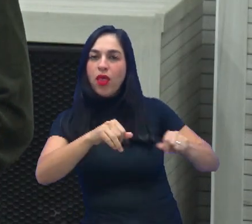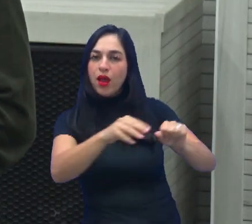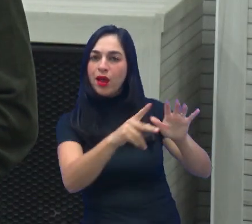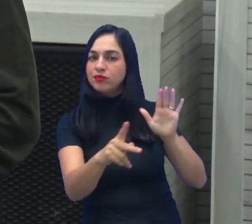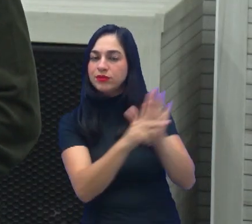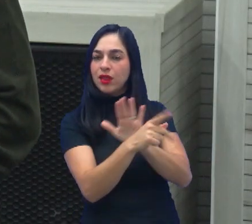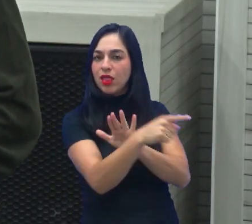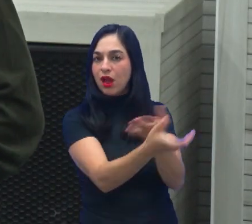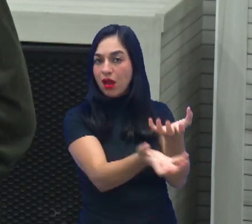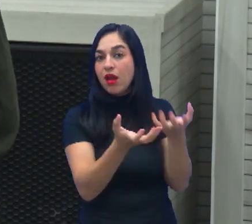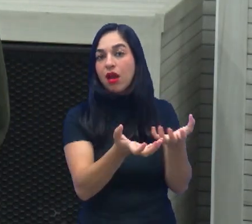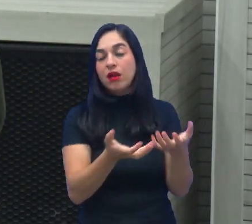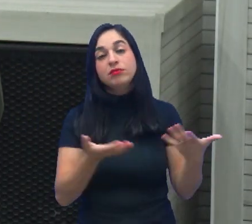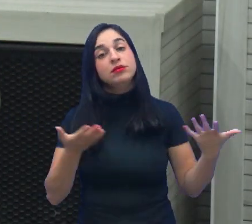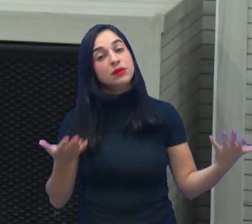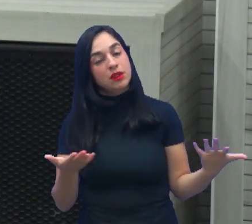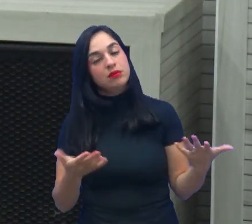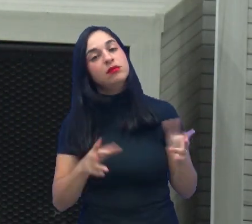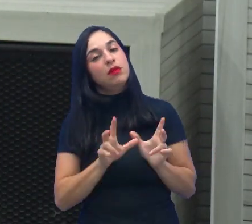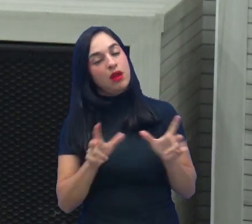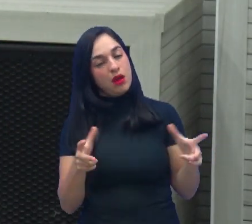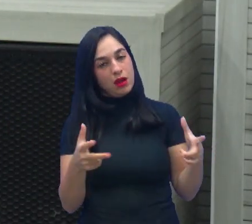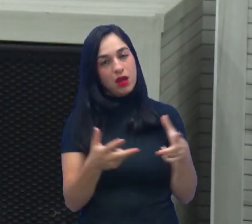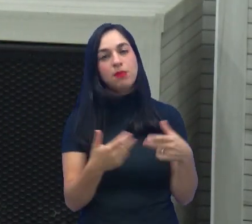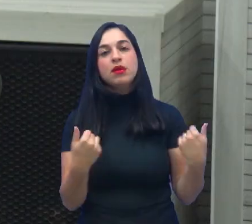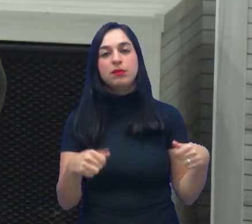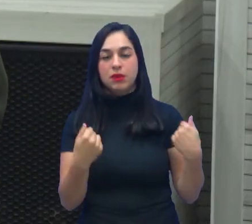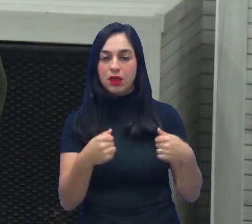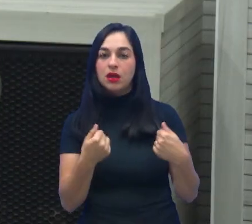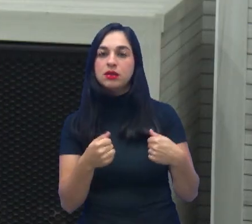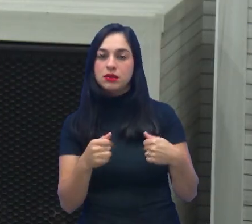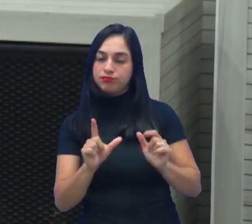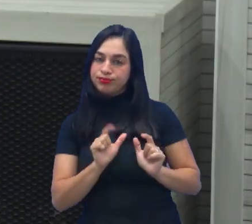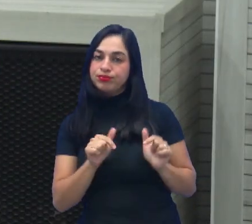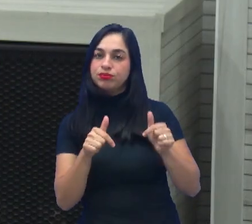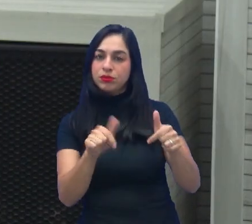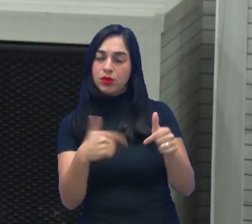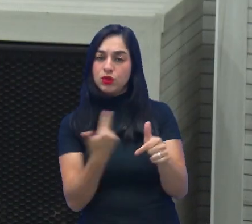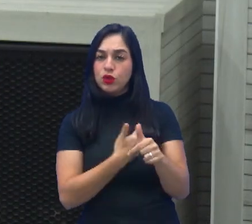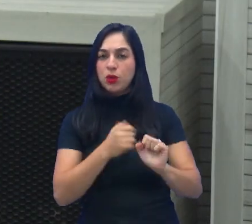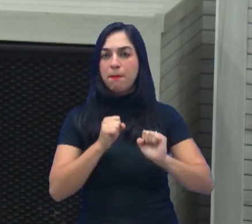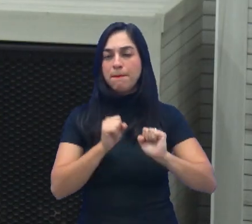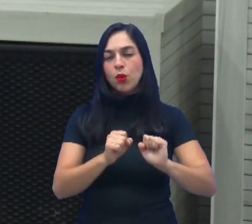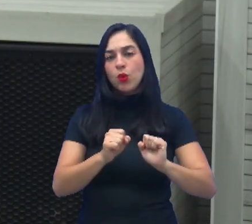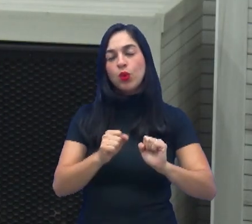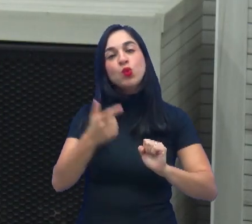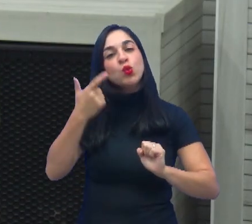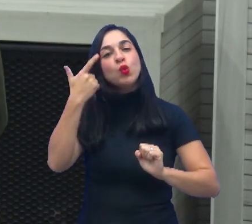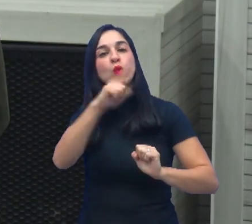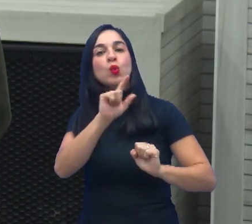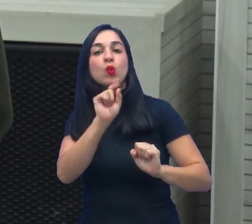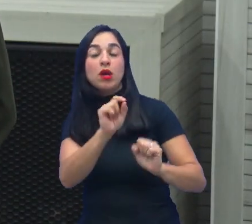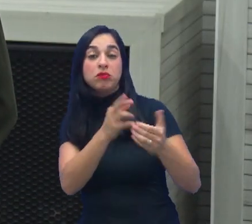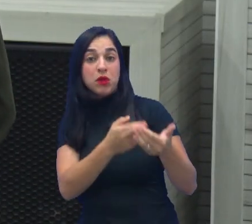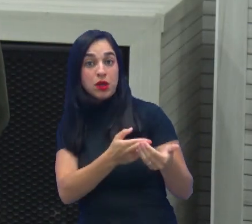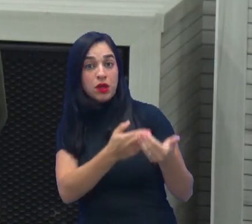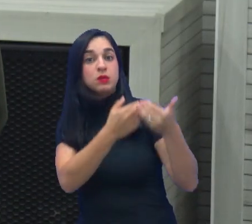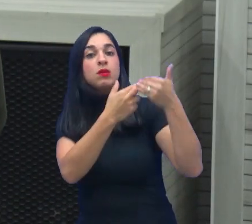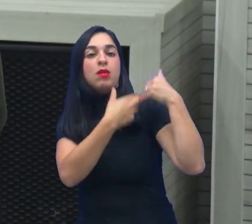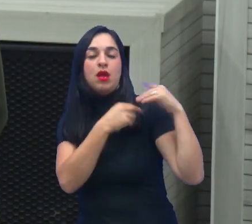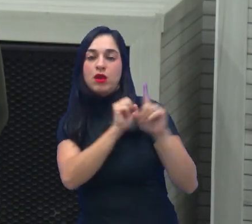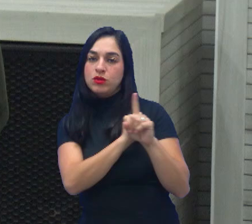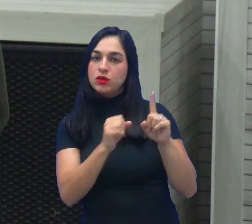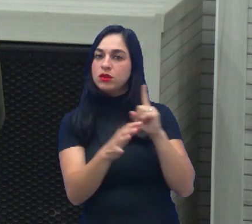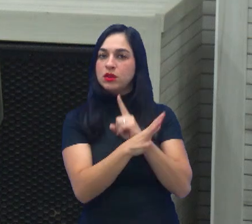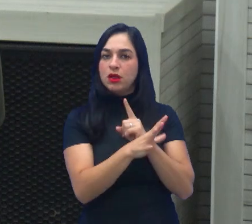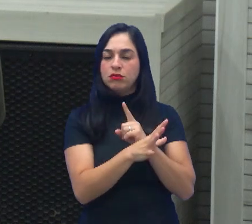a Câmara precisa marcar presença nesse momento, para que a gente possa ter uma responsabilidade social, como todo vereador deveria